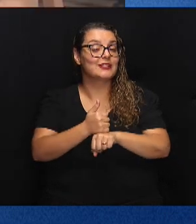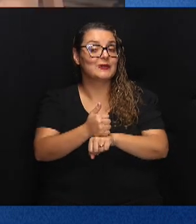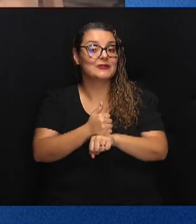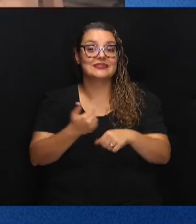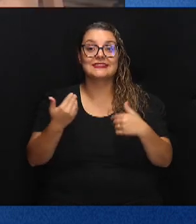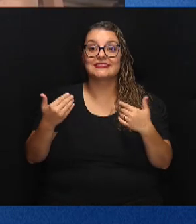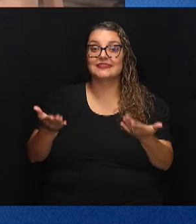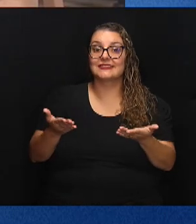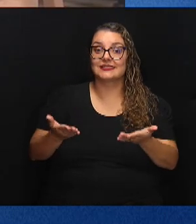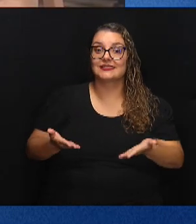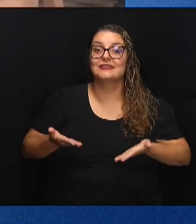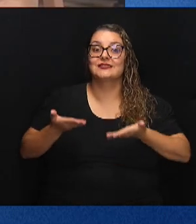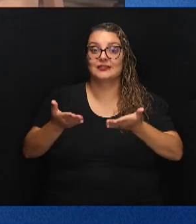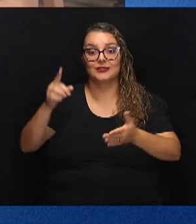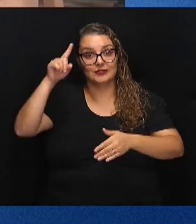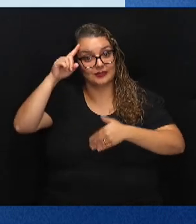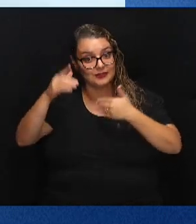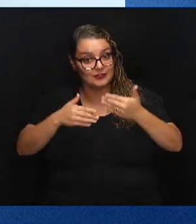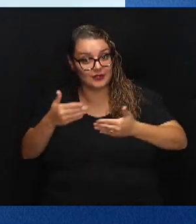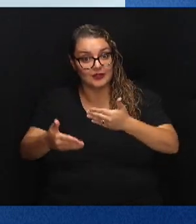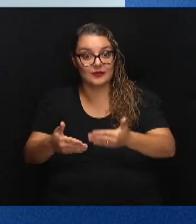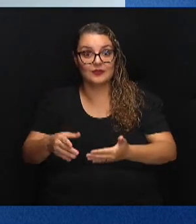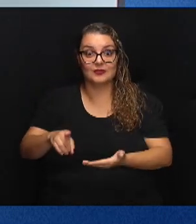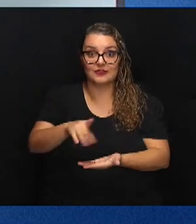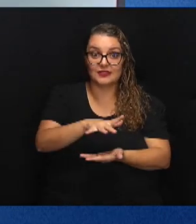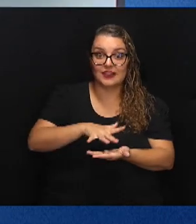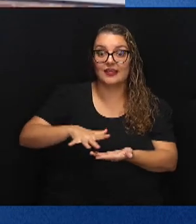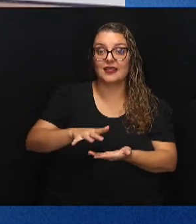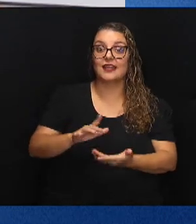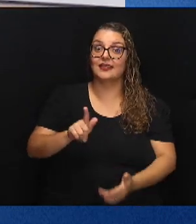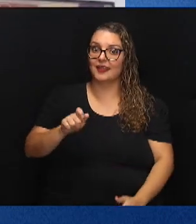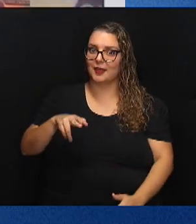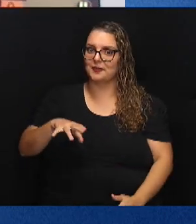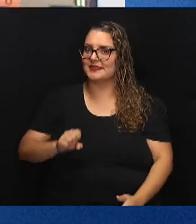Profissão traz o dia a dia de um designer de games.